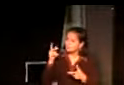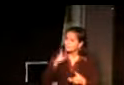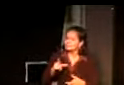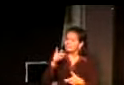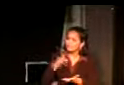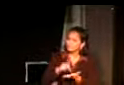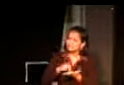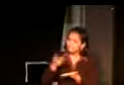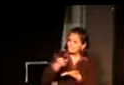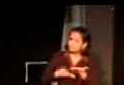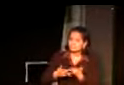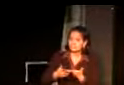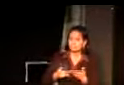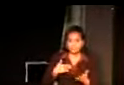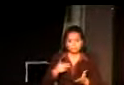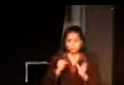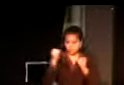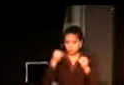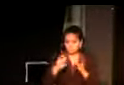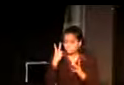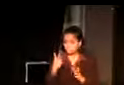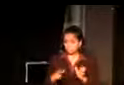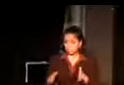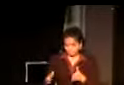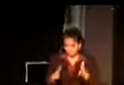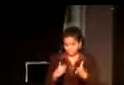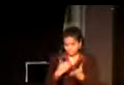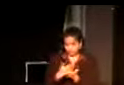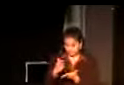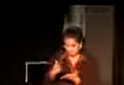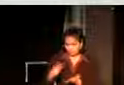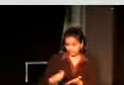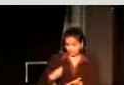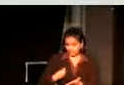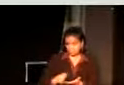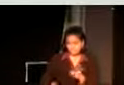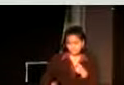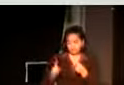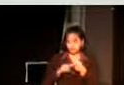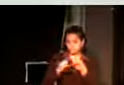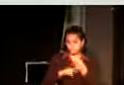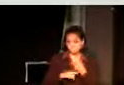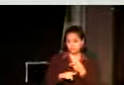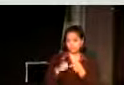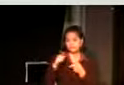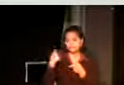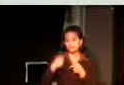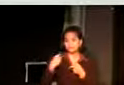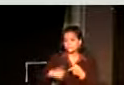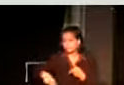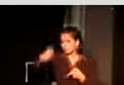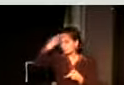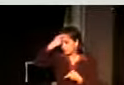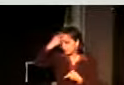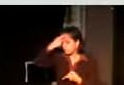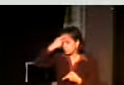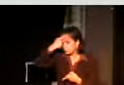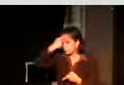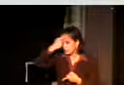eu vou lhe dar dois caminhos iniciais O primeiro é esse a refletir a consciência